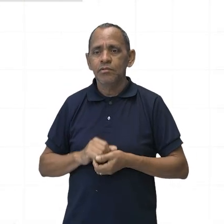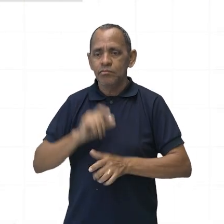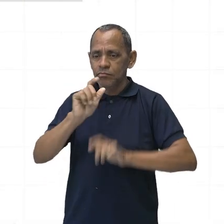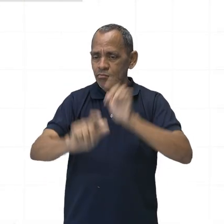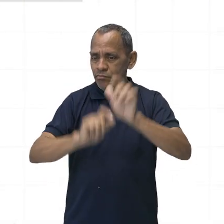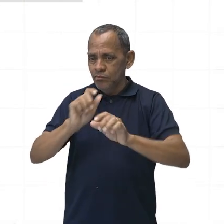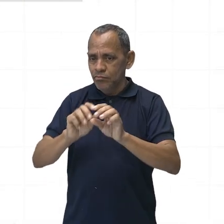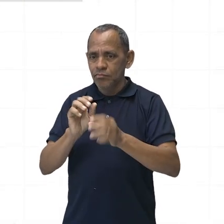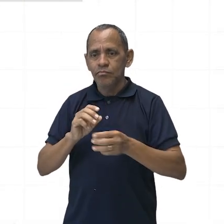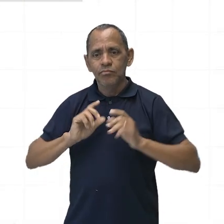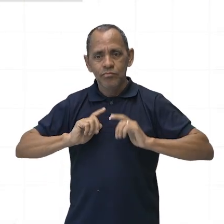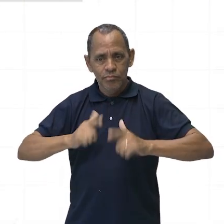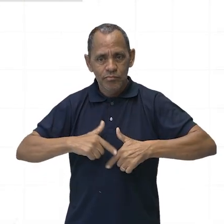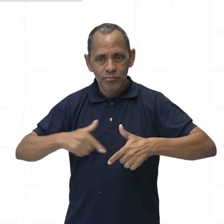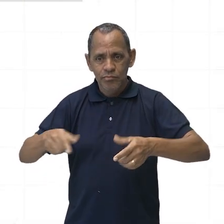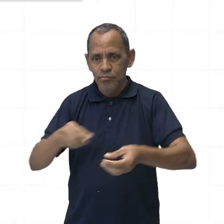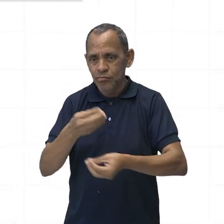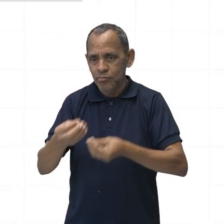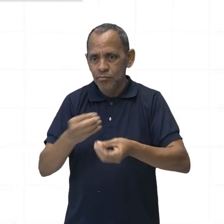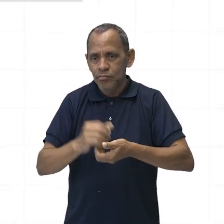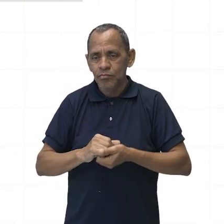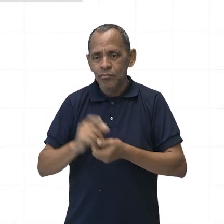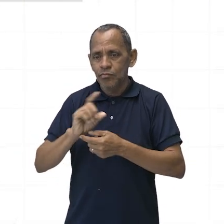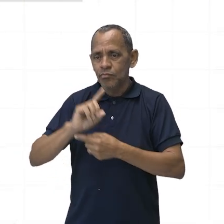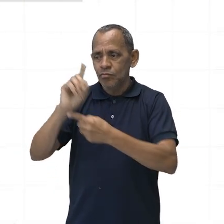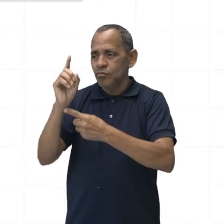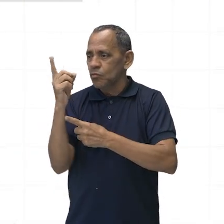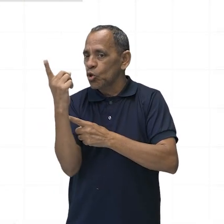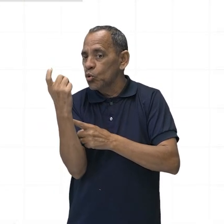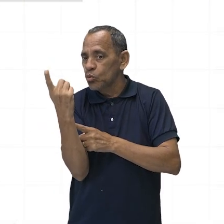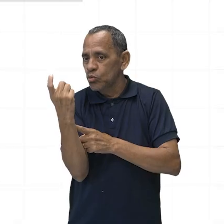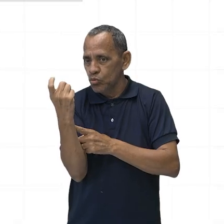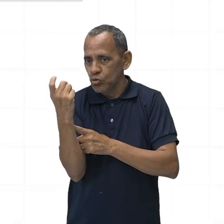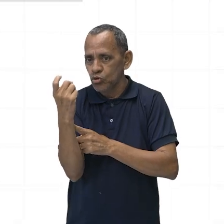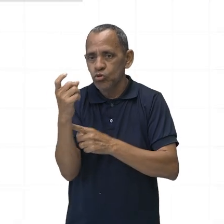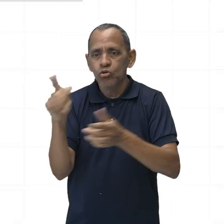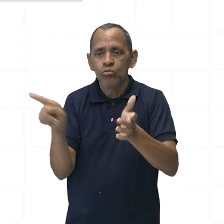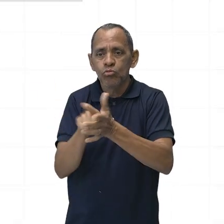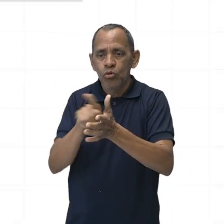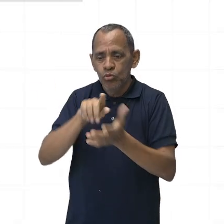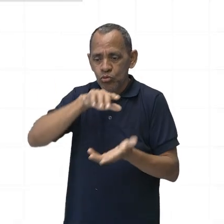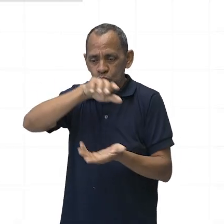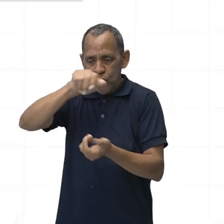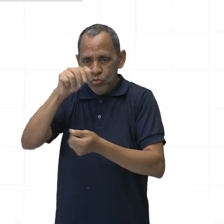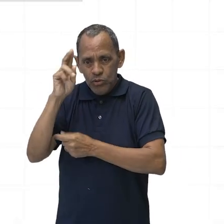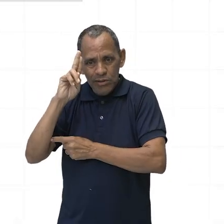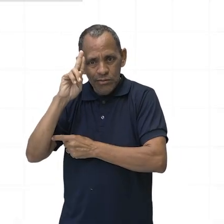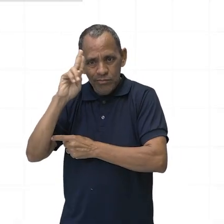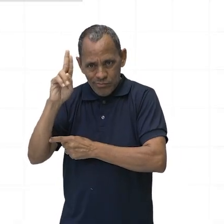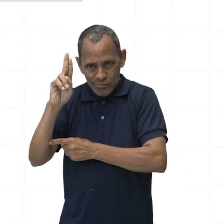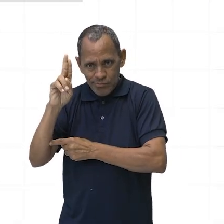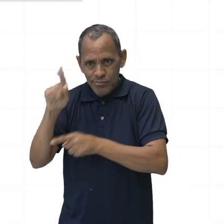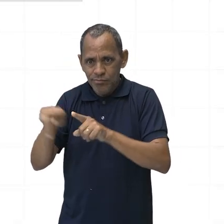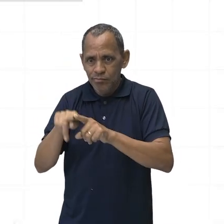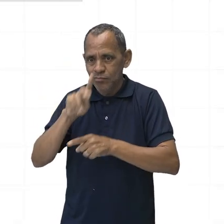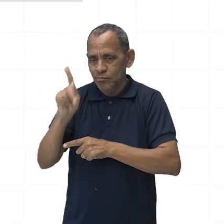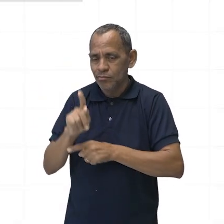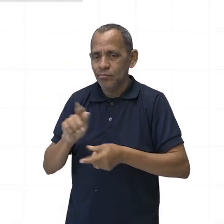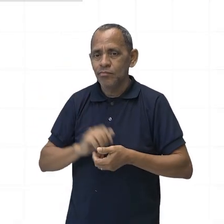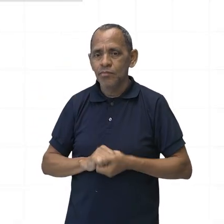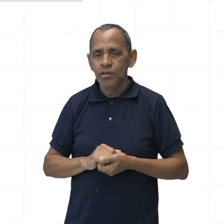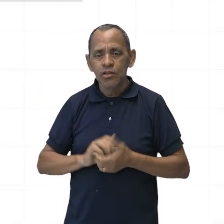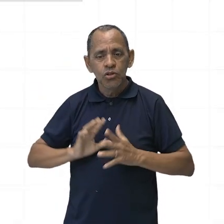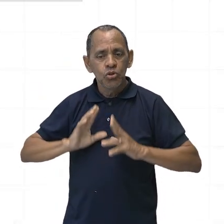cartela, nós vamos ver essa dimensão do Shema Israel como Deus que é o único Criador do mundo e Senhor da história. Toda a